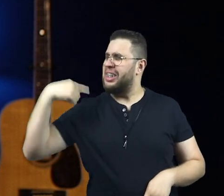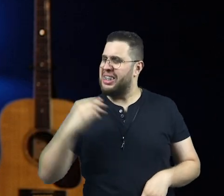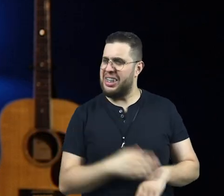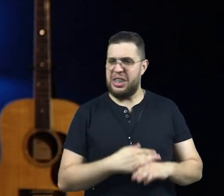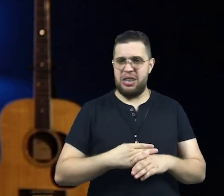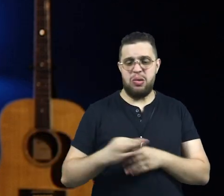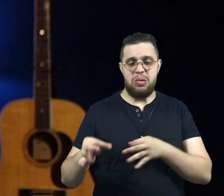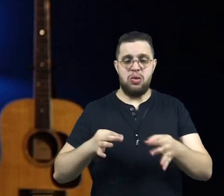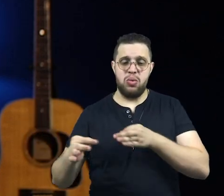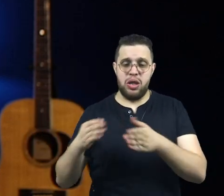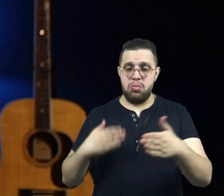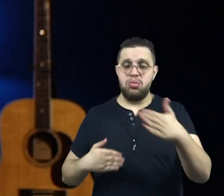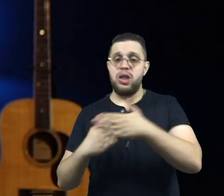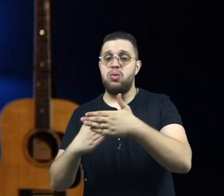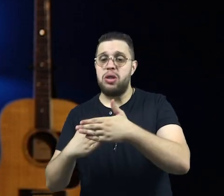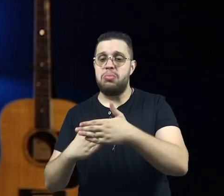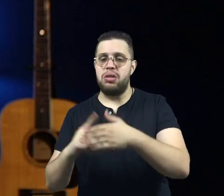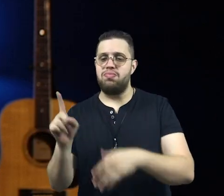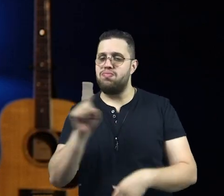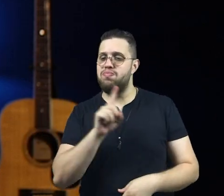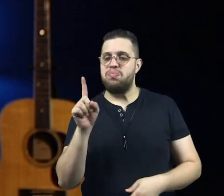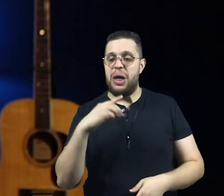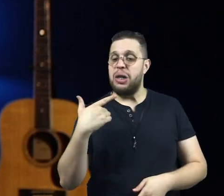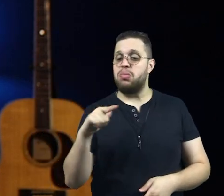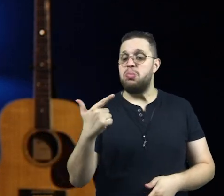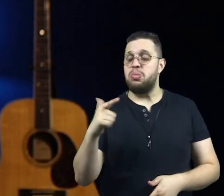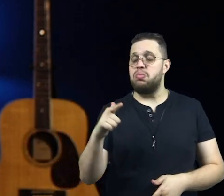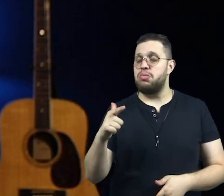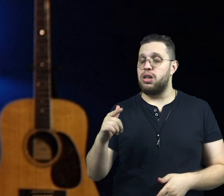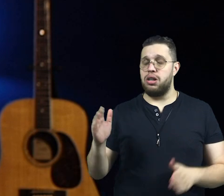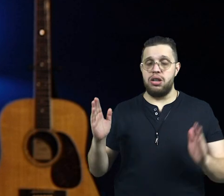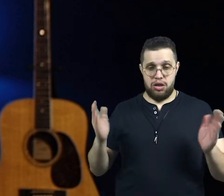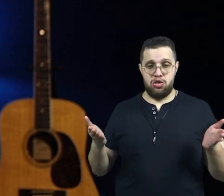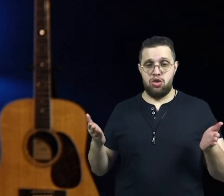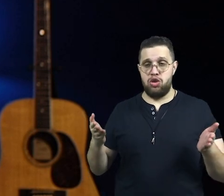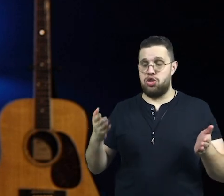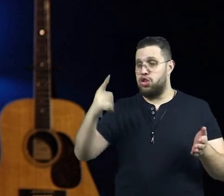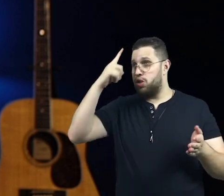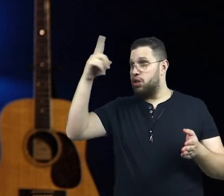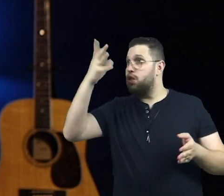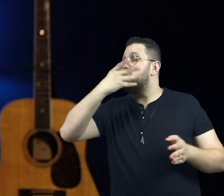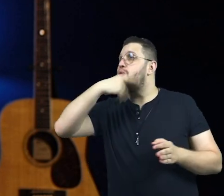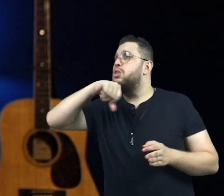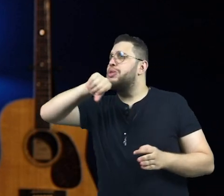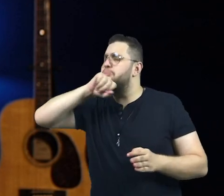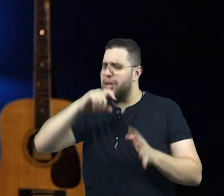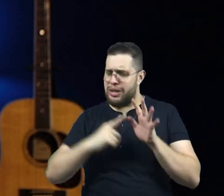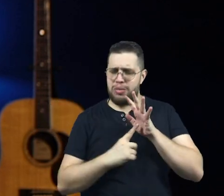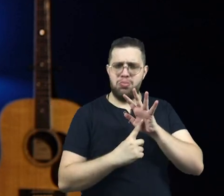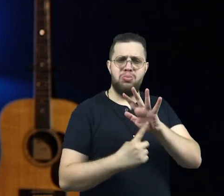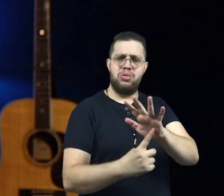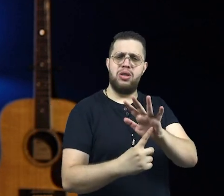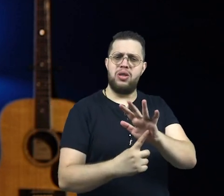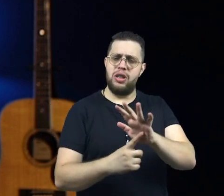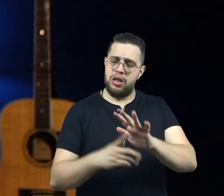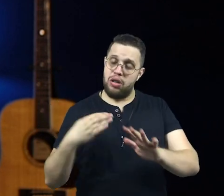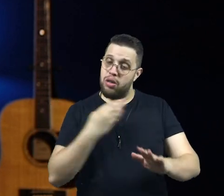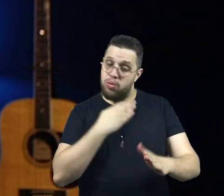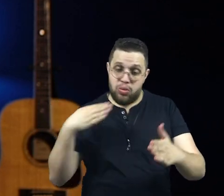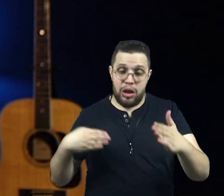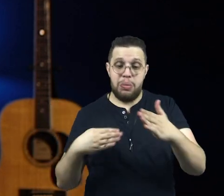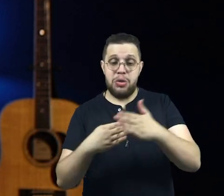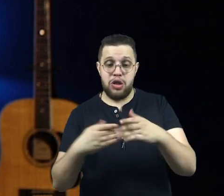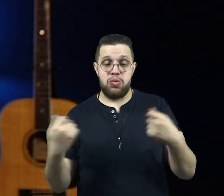os limites. E o nosso Pai está mostrando para nós, para a igreja: ei, tem limites que